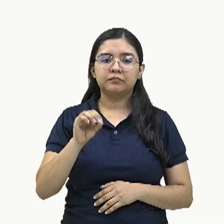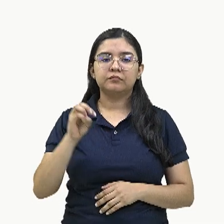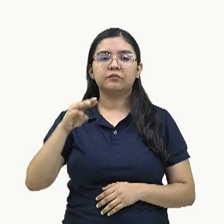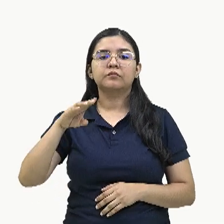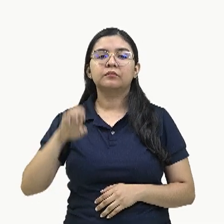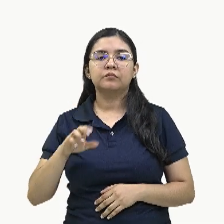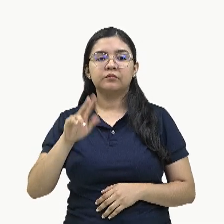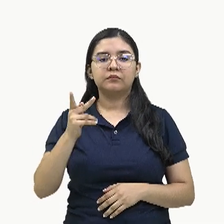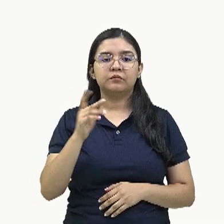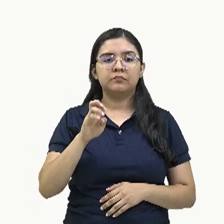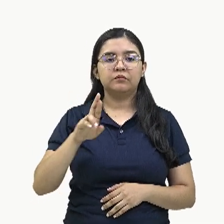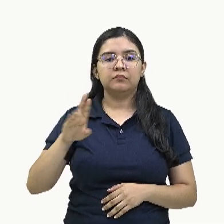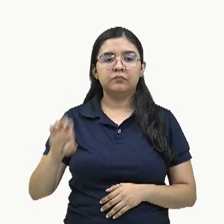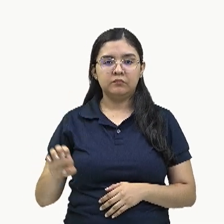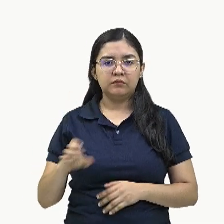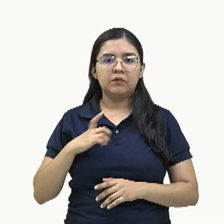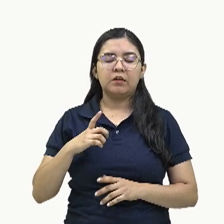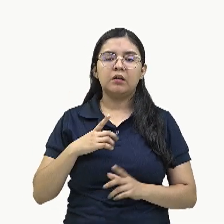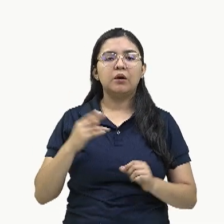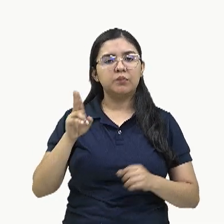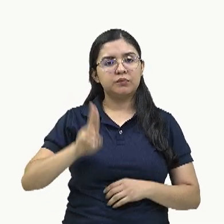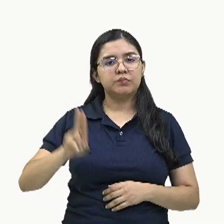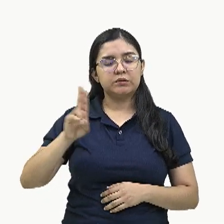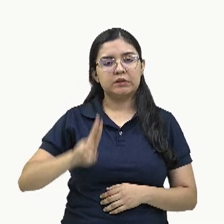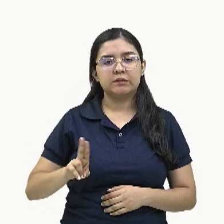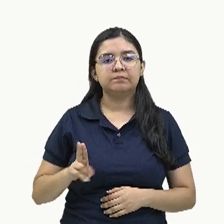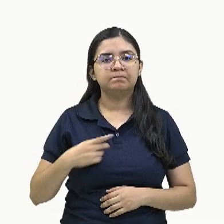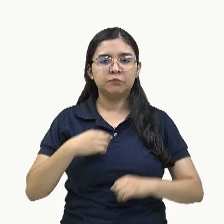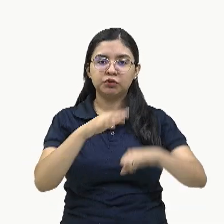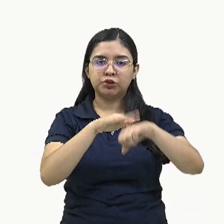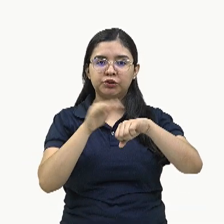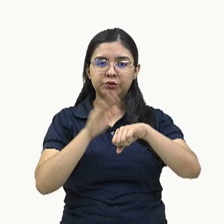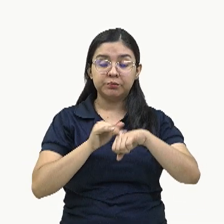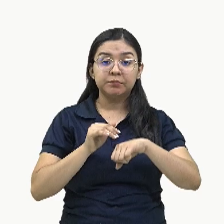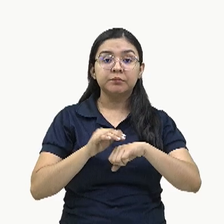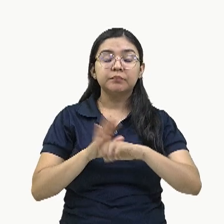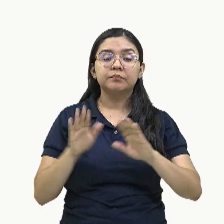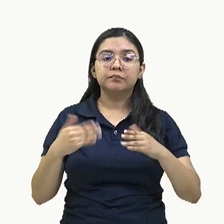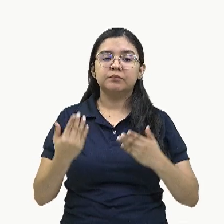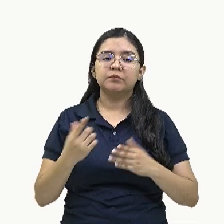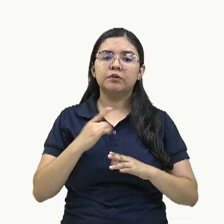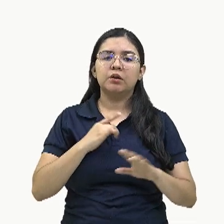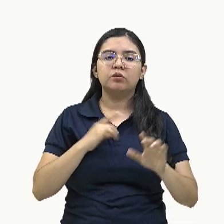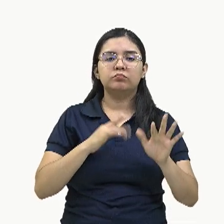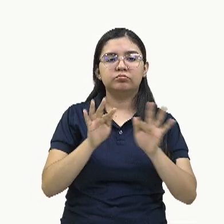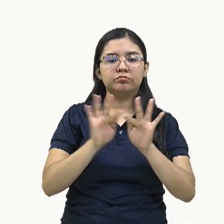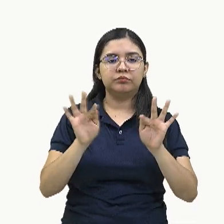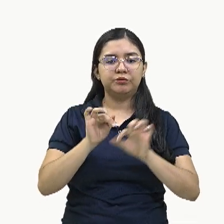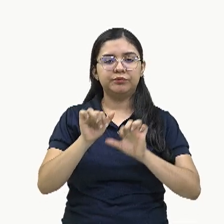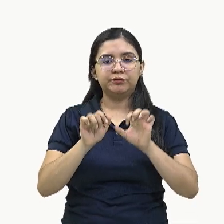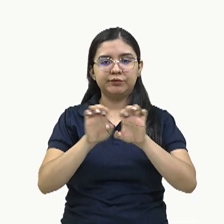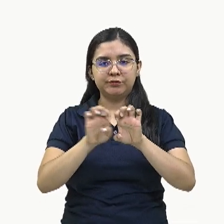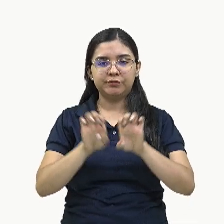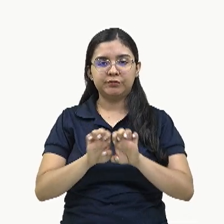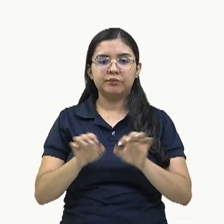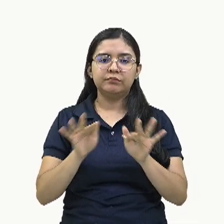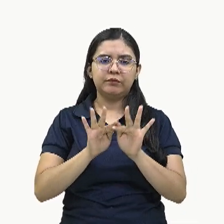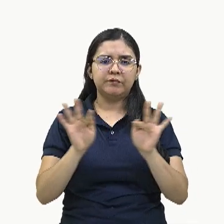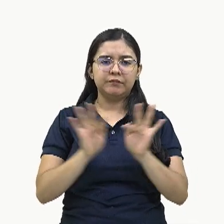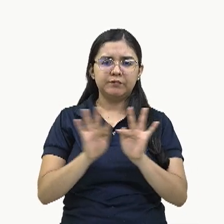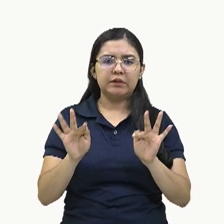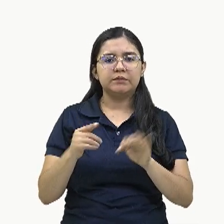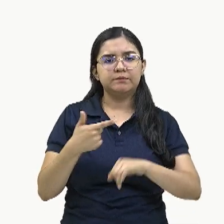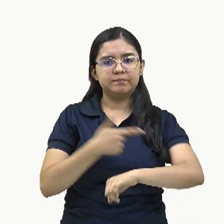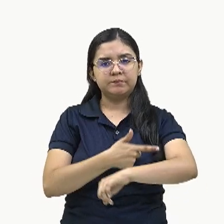vem aqui. É muito usado, como eu disse para vocês. A forma dele ficar mais